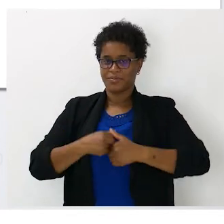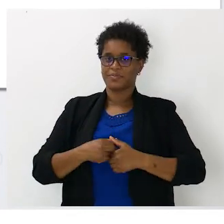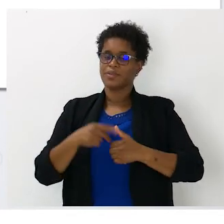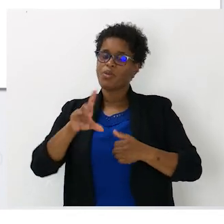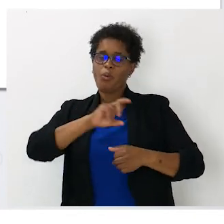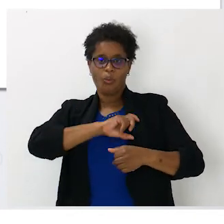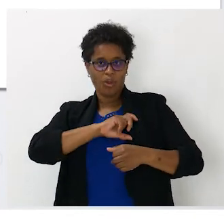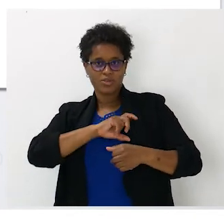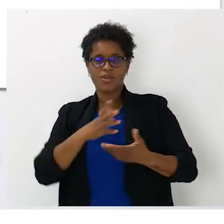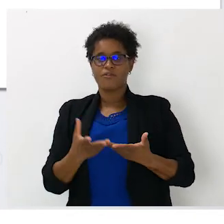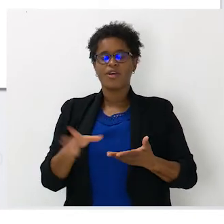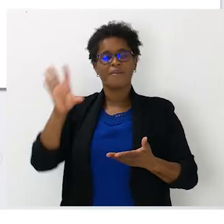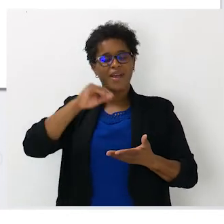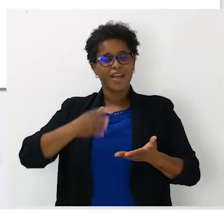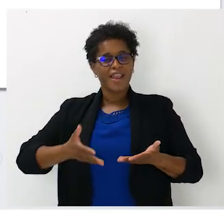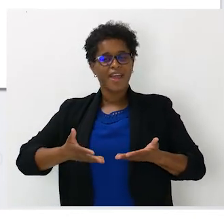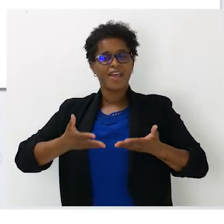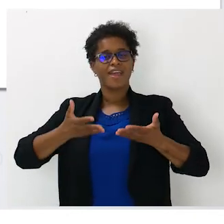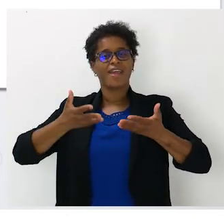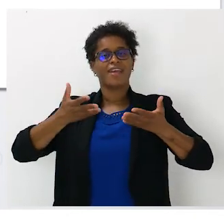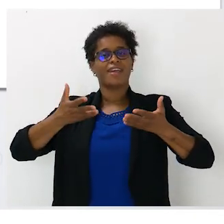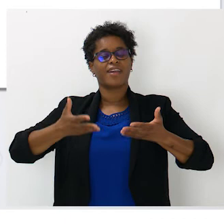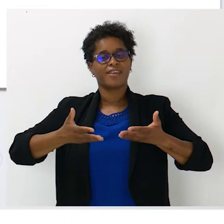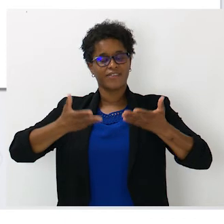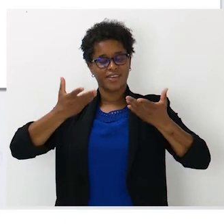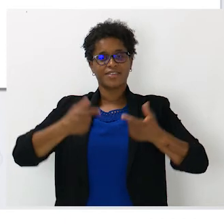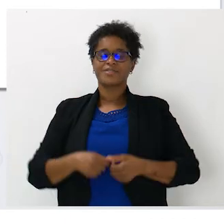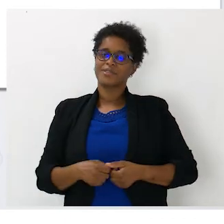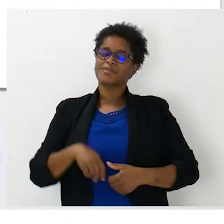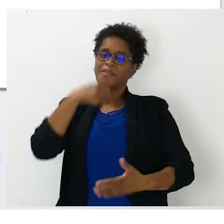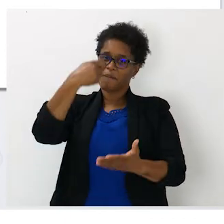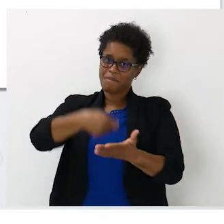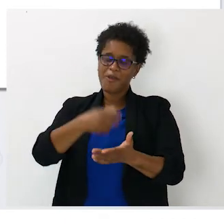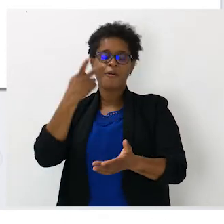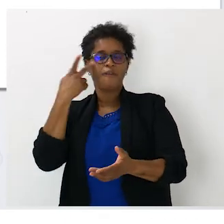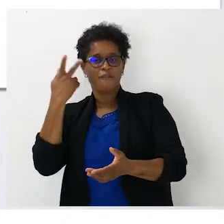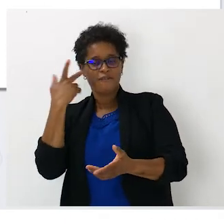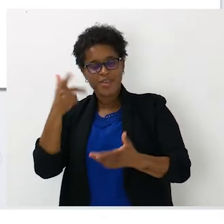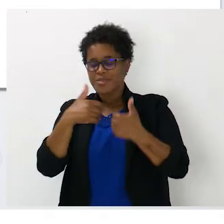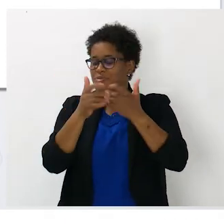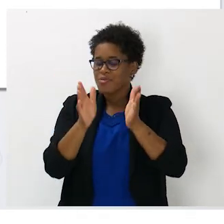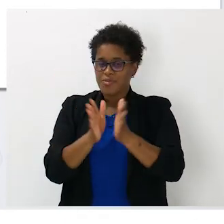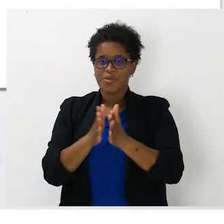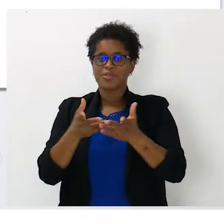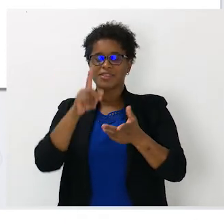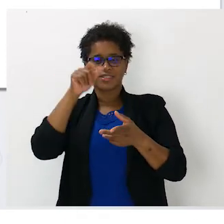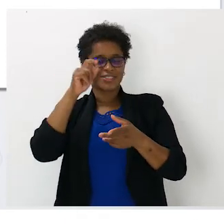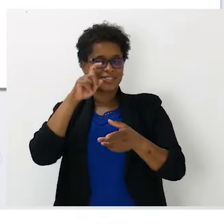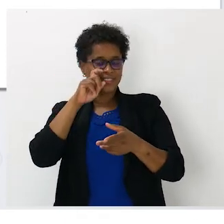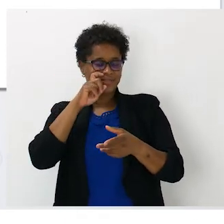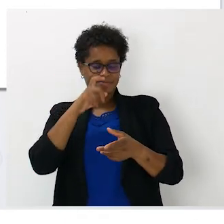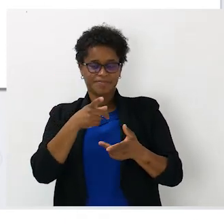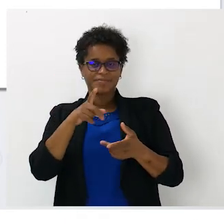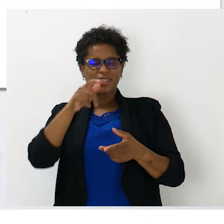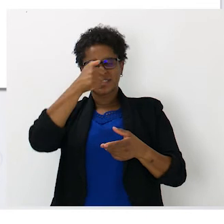o coração foi mais leve e a sua recompensa é uma vida eterna cheia de